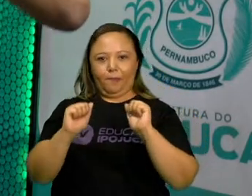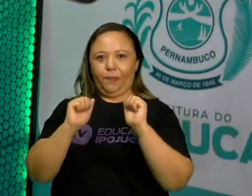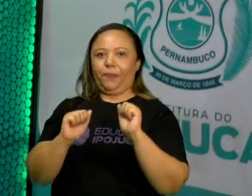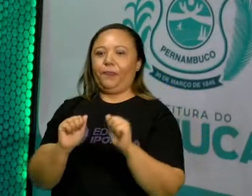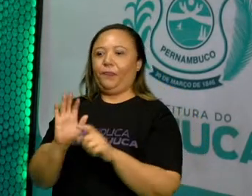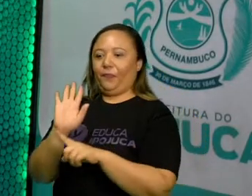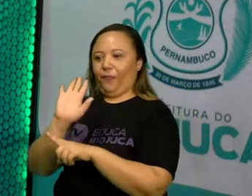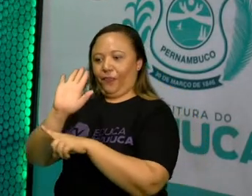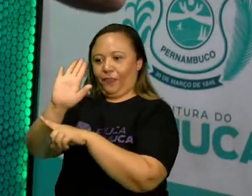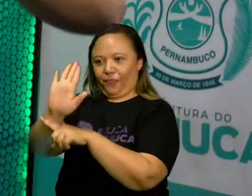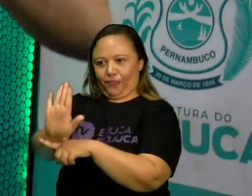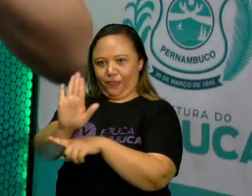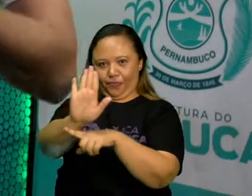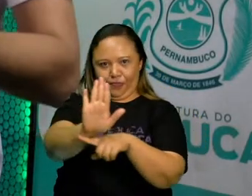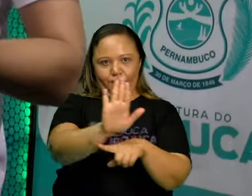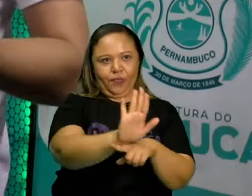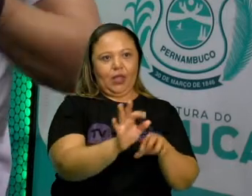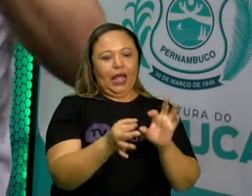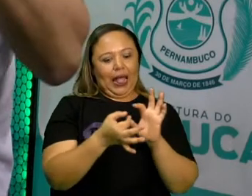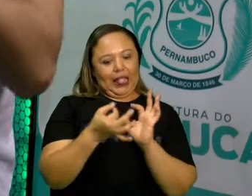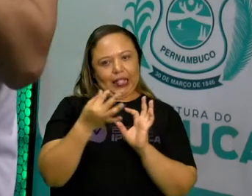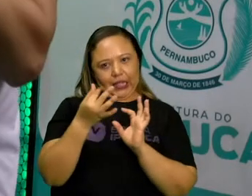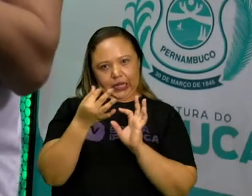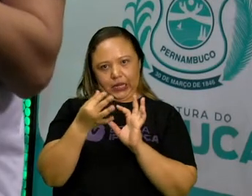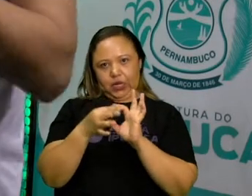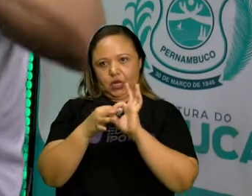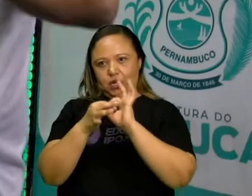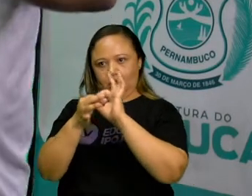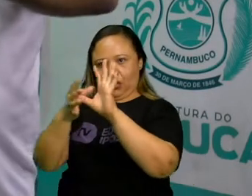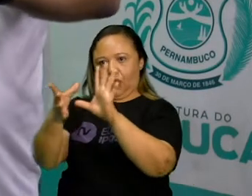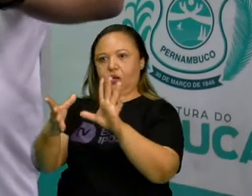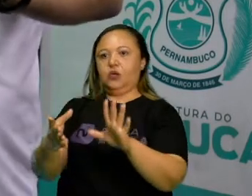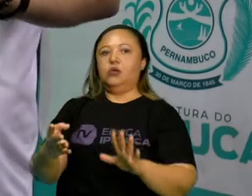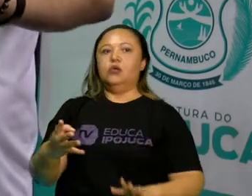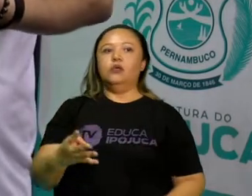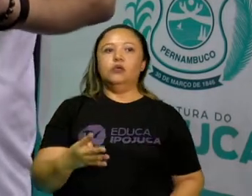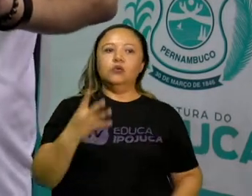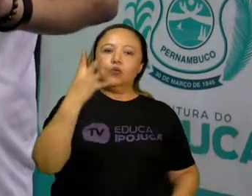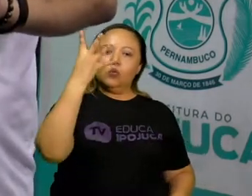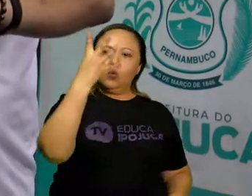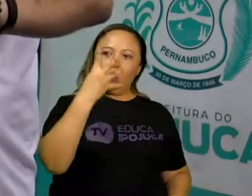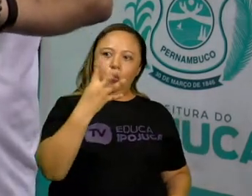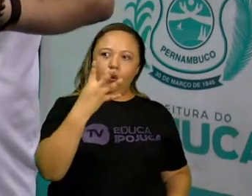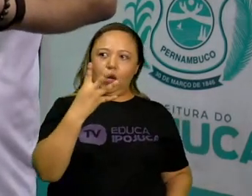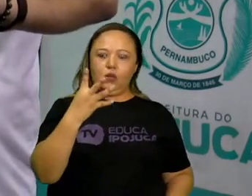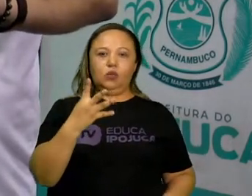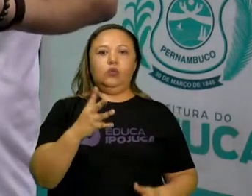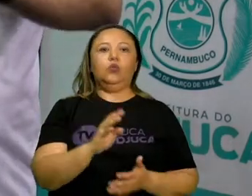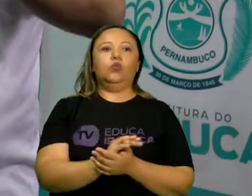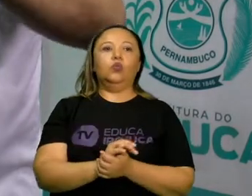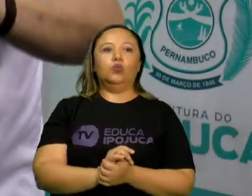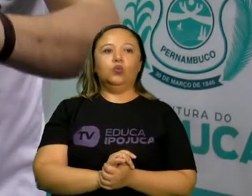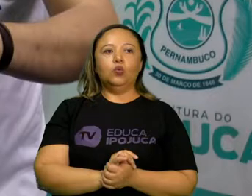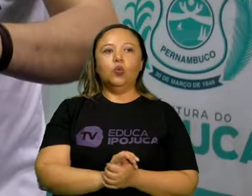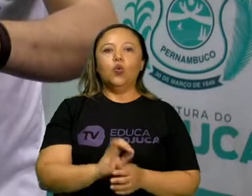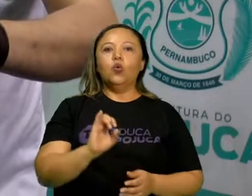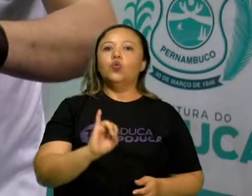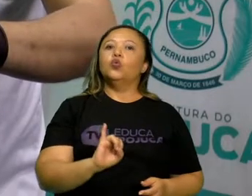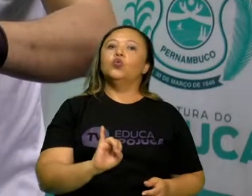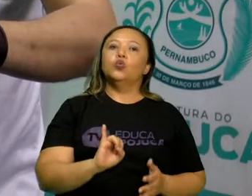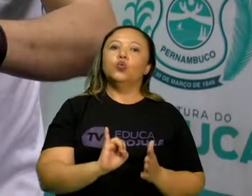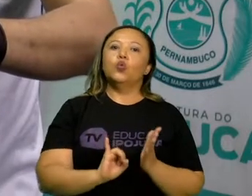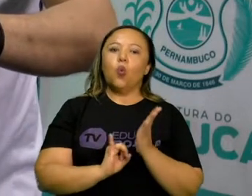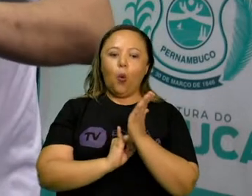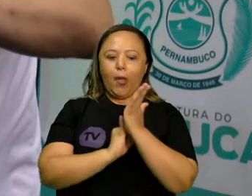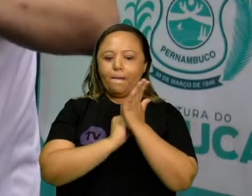só podem liberar até quatro por cento do seu Imposto quatro